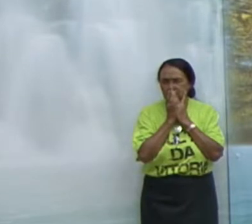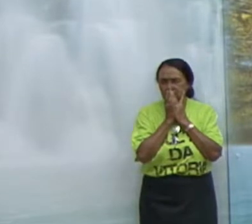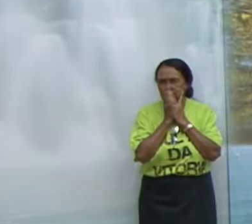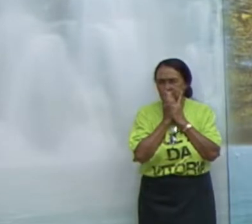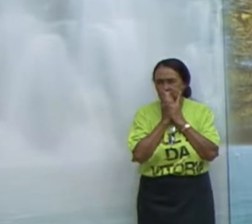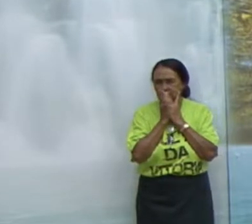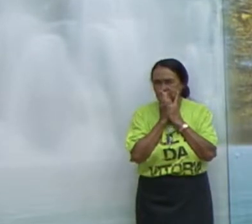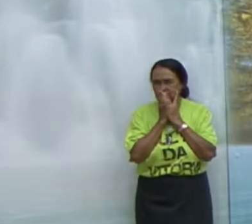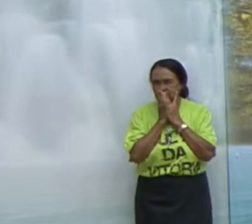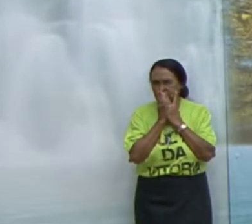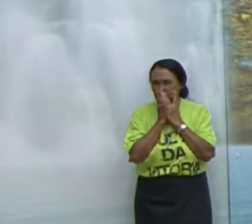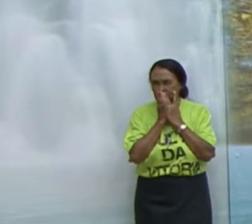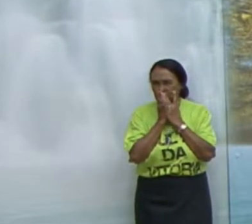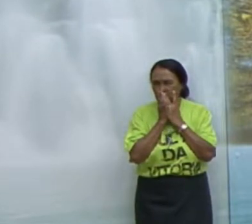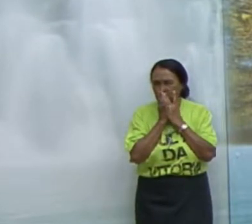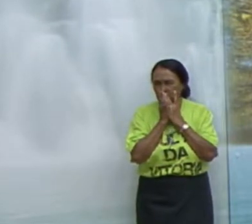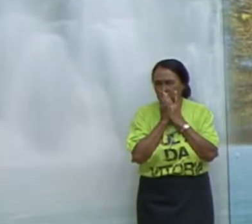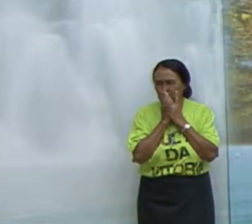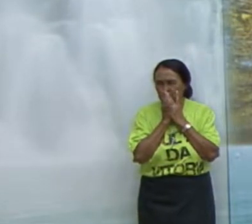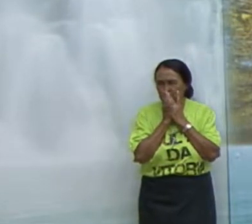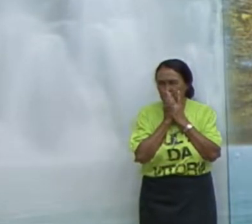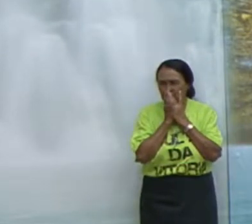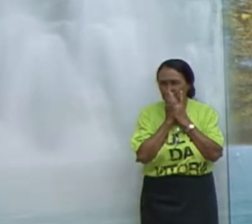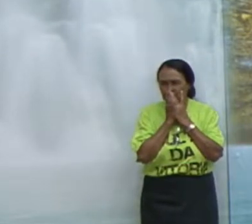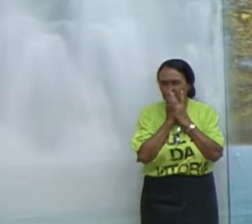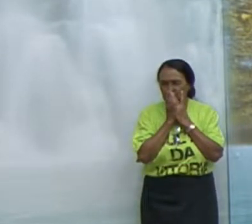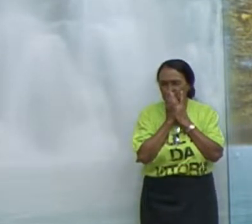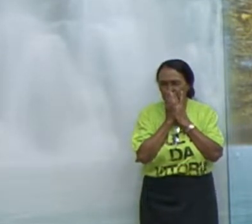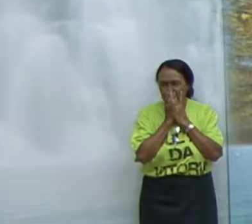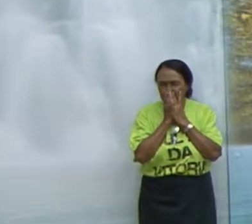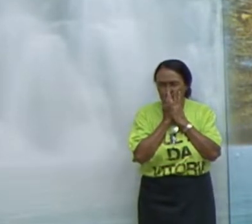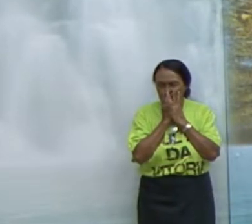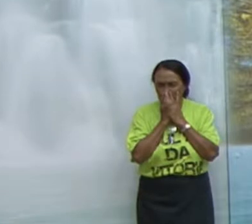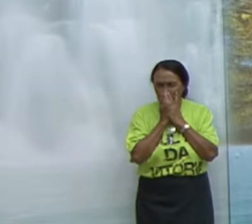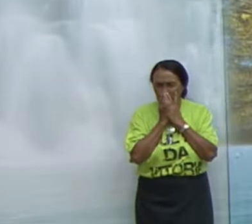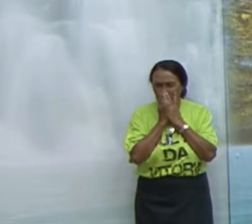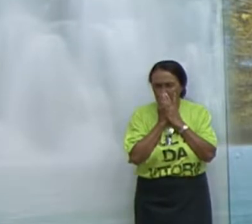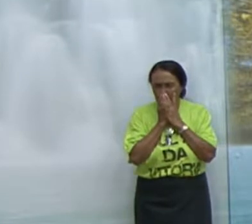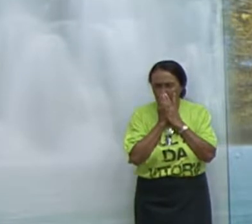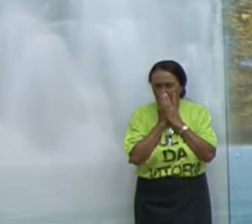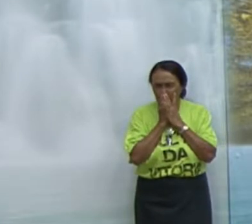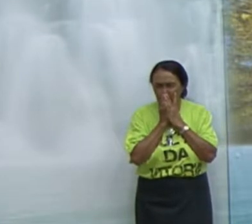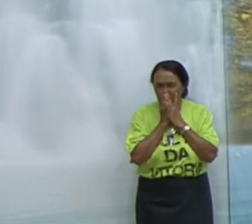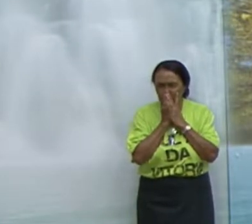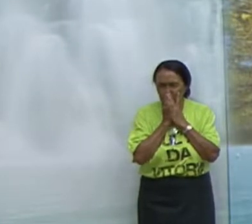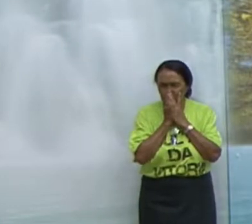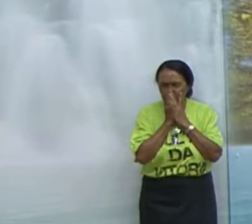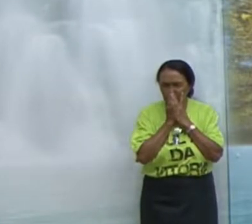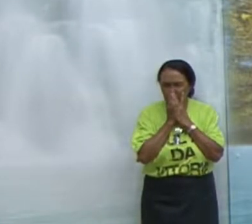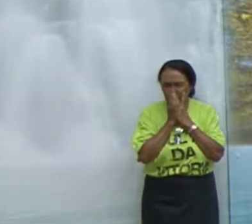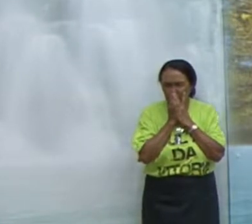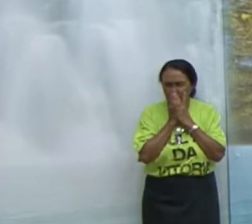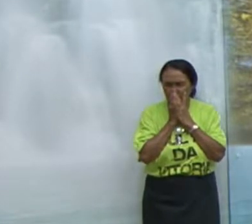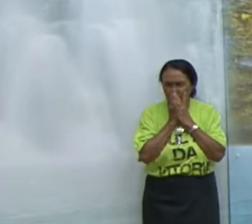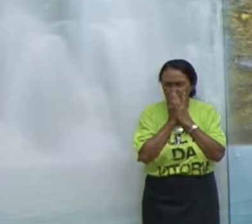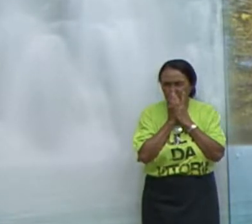Nós temos um nome que está acima de todos os